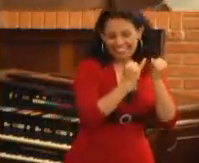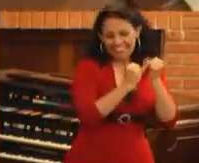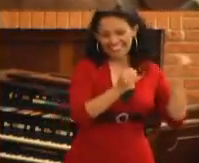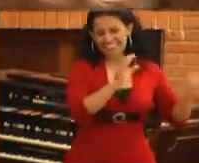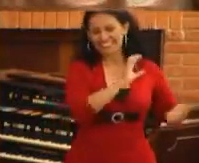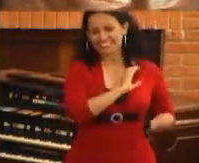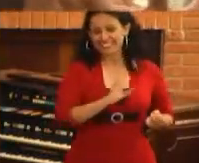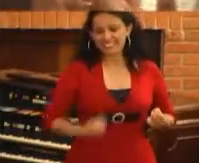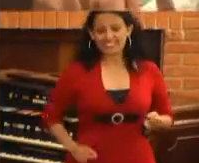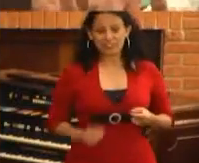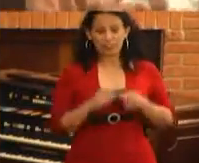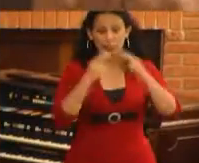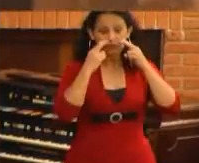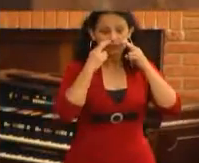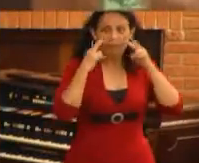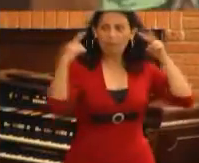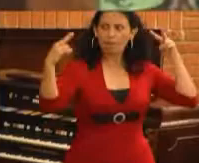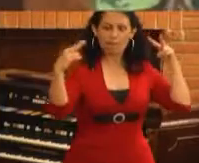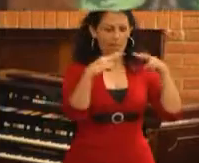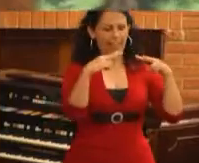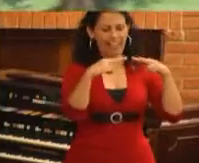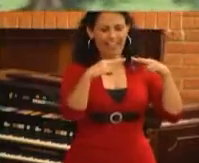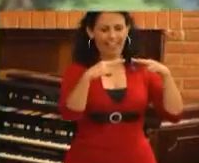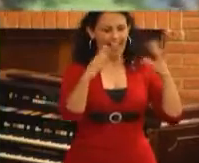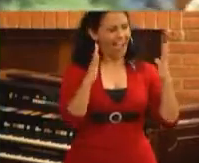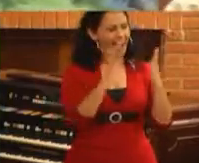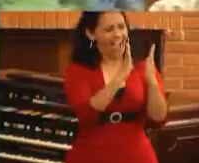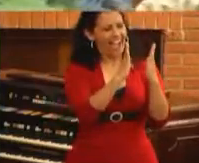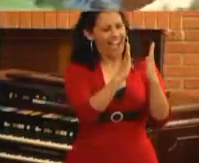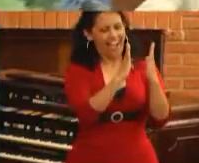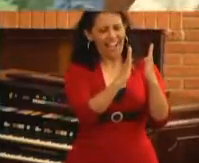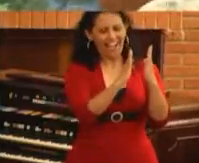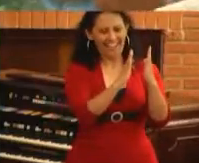de vê-lo como Ele é.